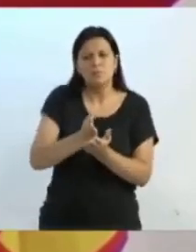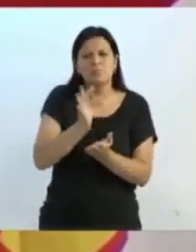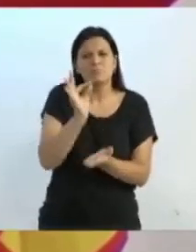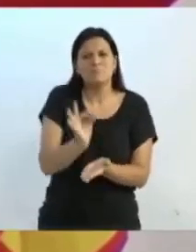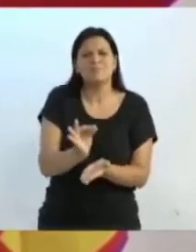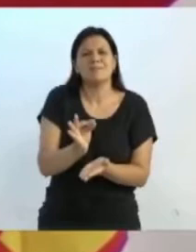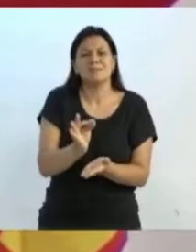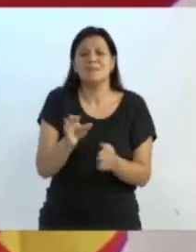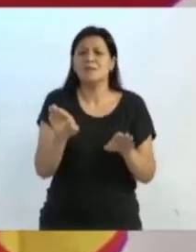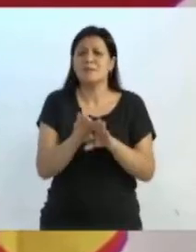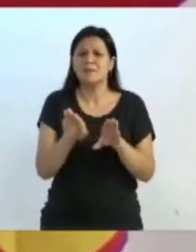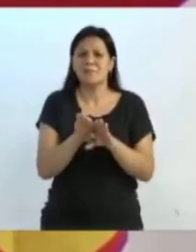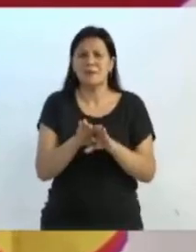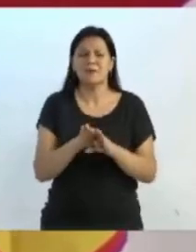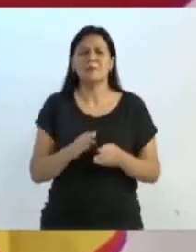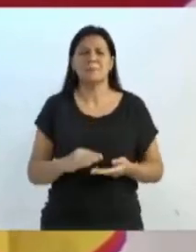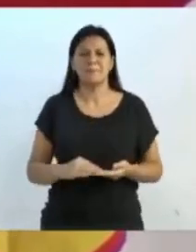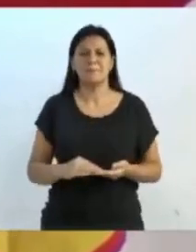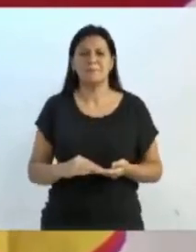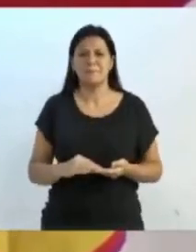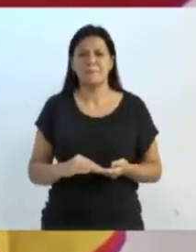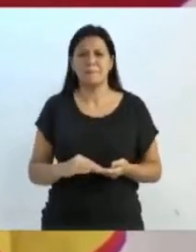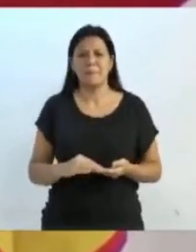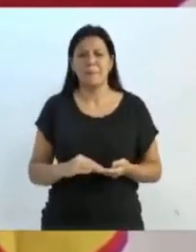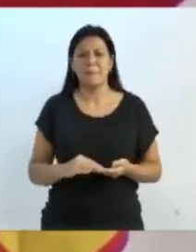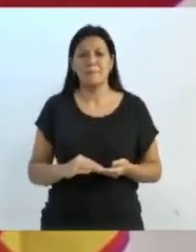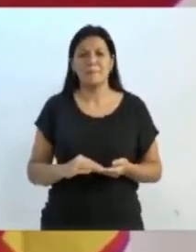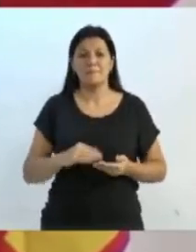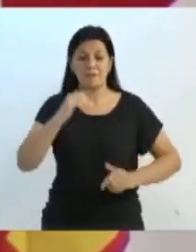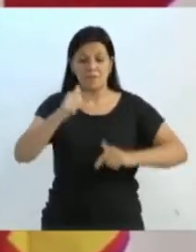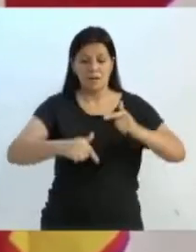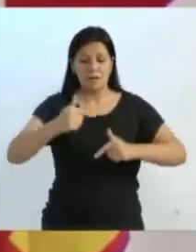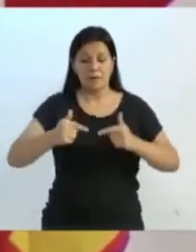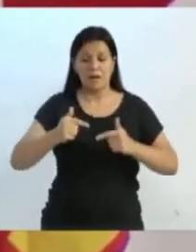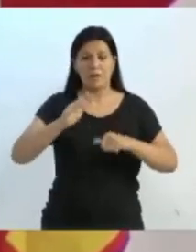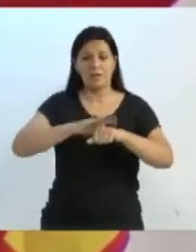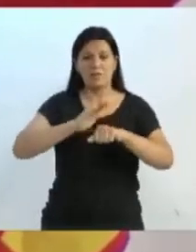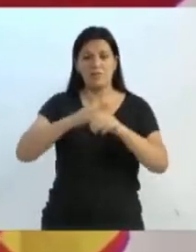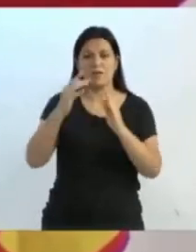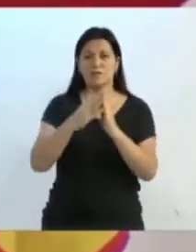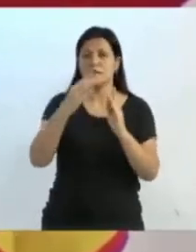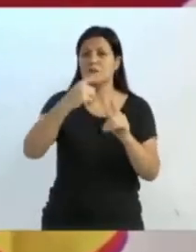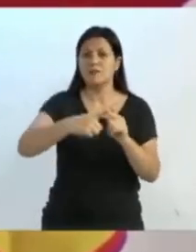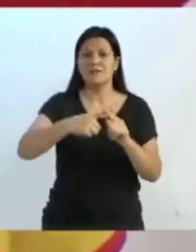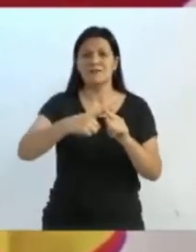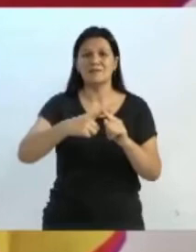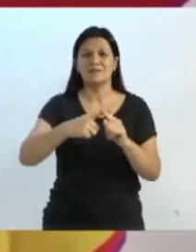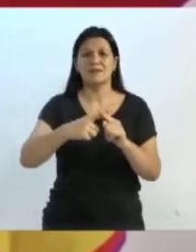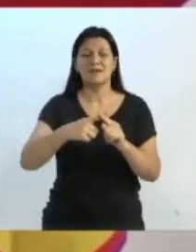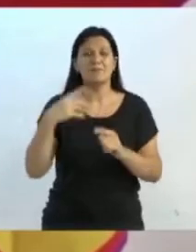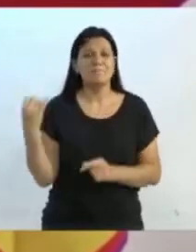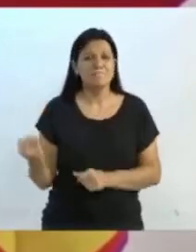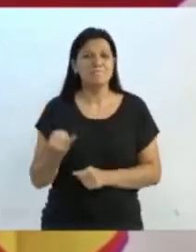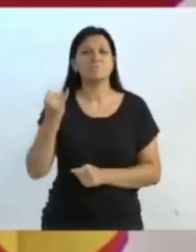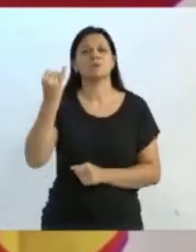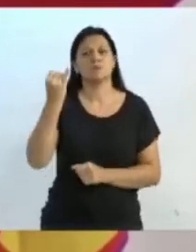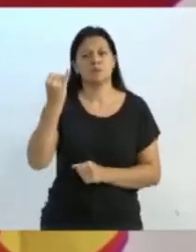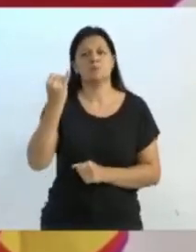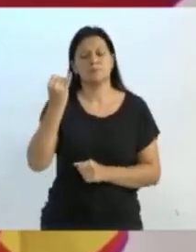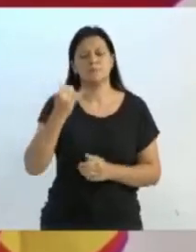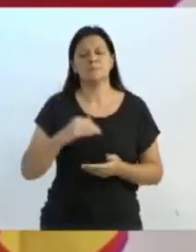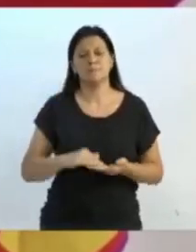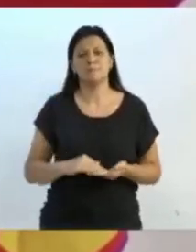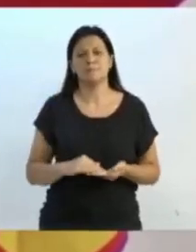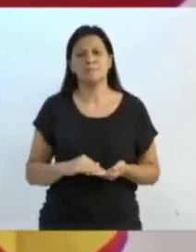também o trabalho que é realizado pelas igrejas de um modo geral. Nós ouvimos há poucos dias